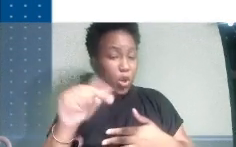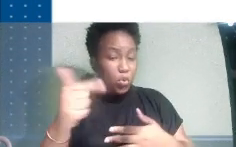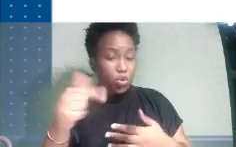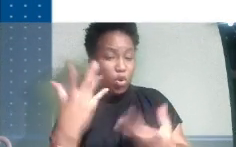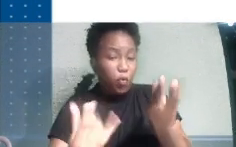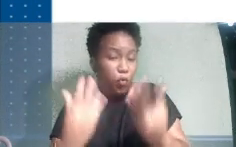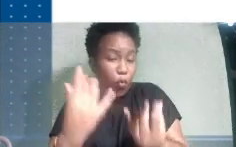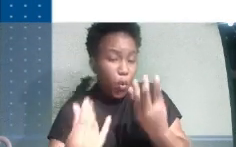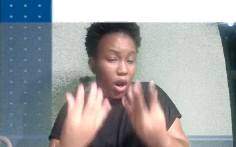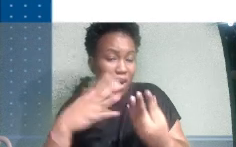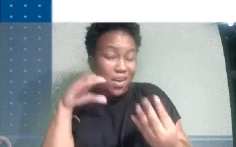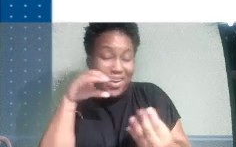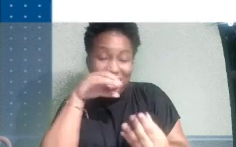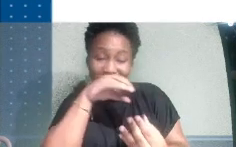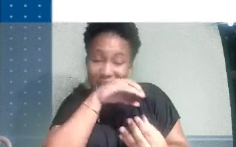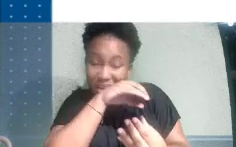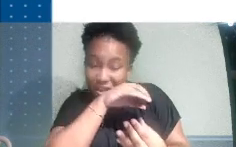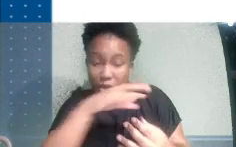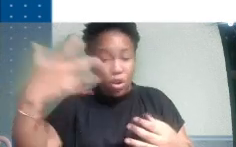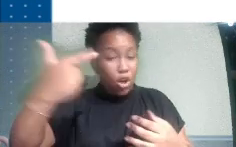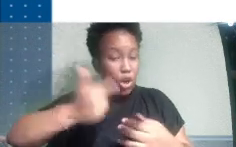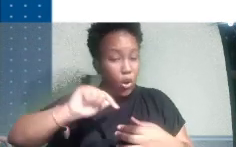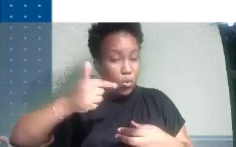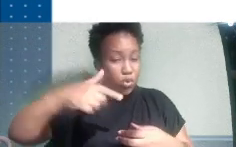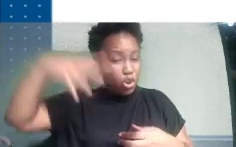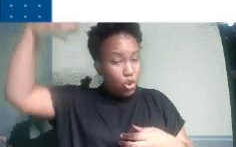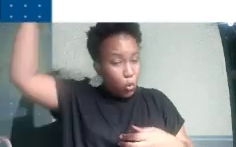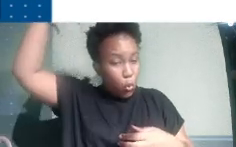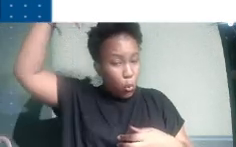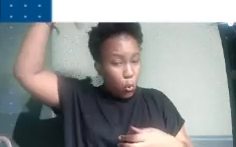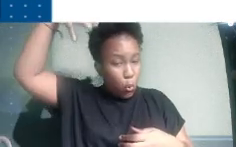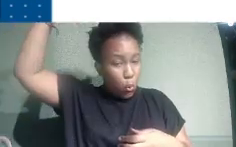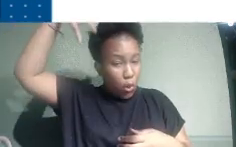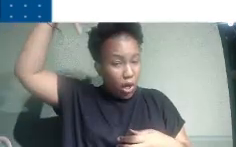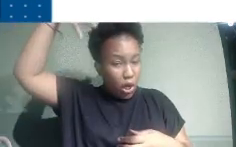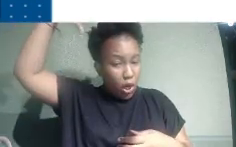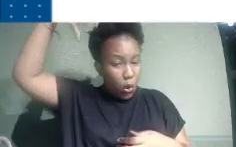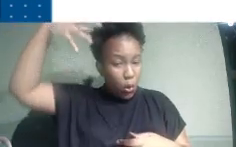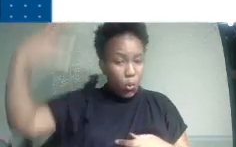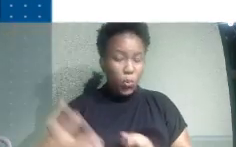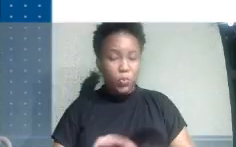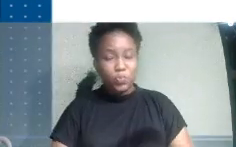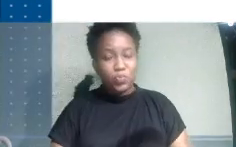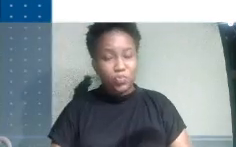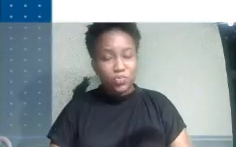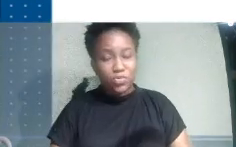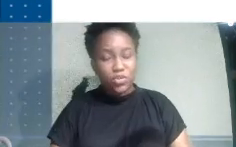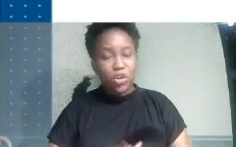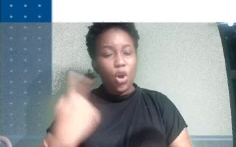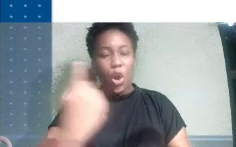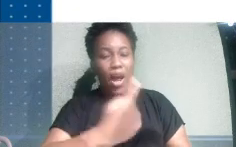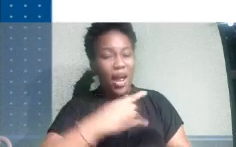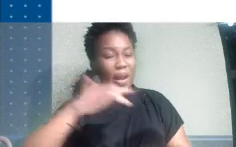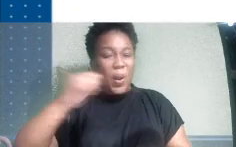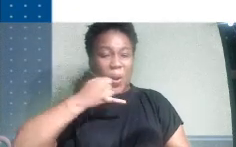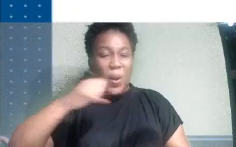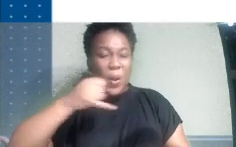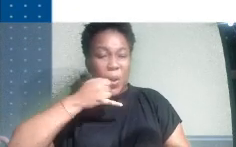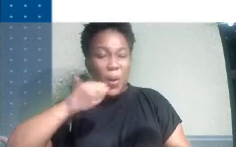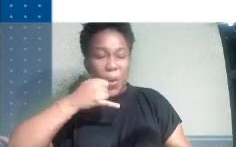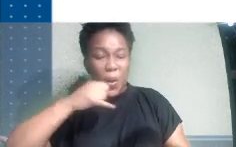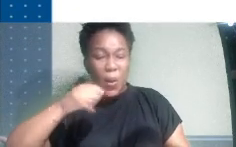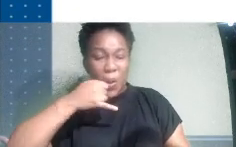esquentar comida, não existia um chuveiro com uma resistência para esquentar a água do nosso banho. Então nós entendemos que a energia